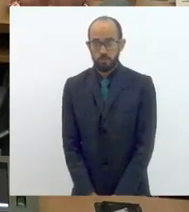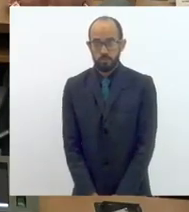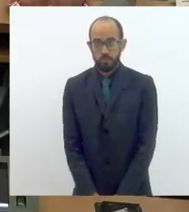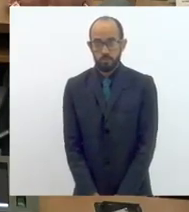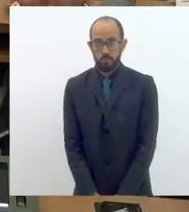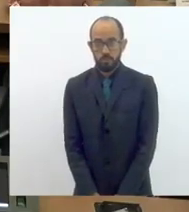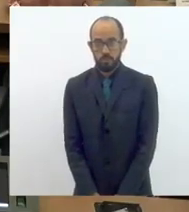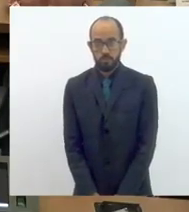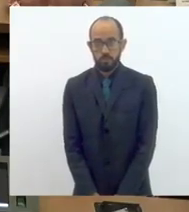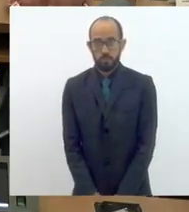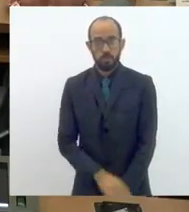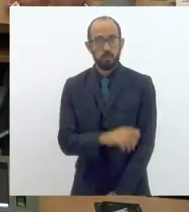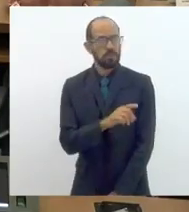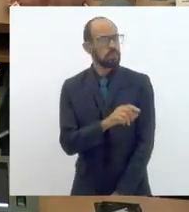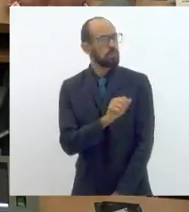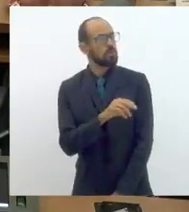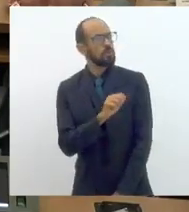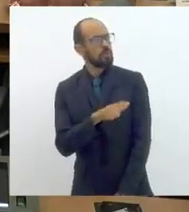Daniel.